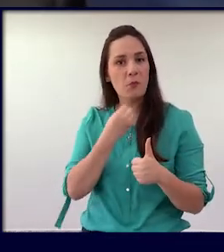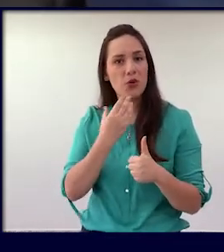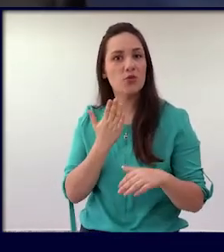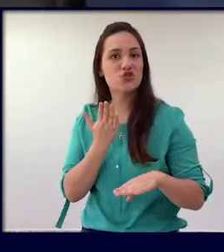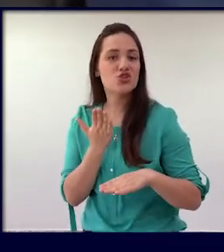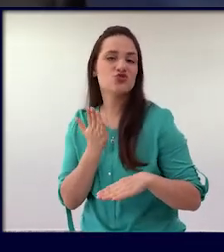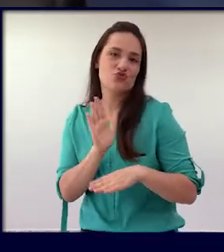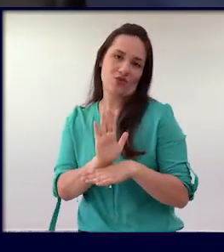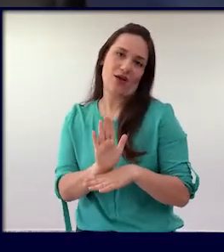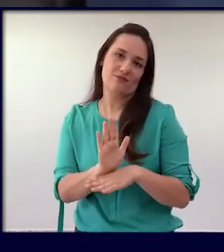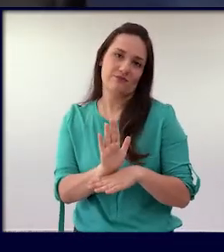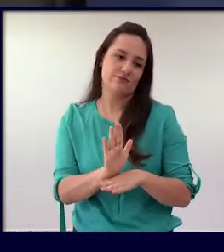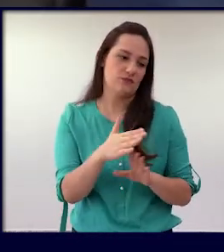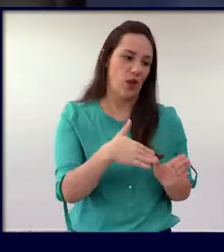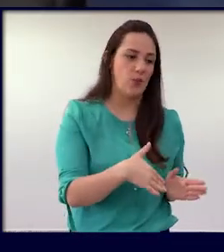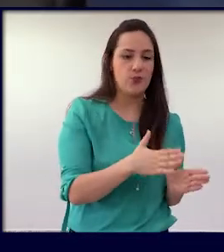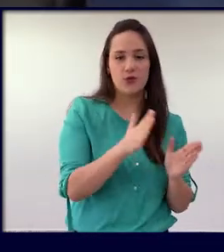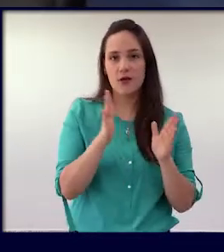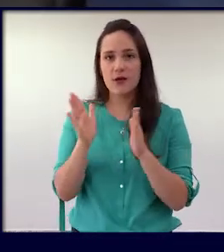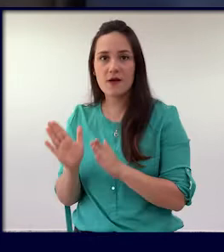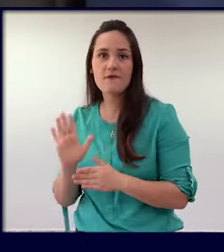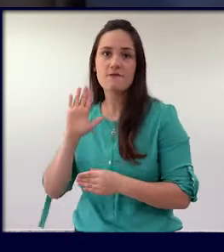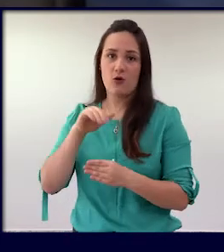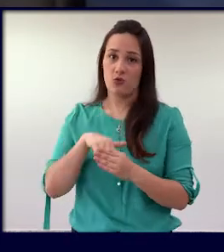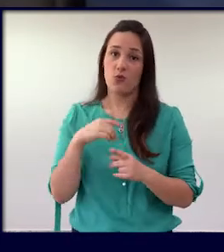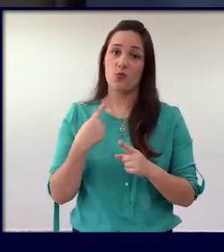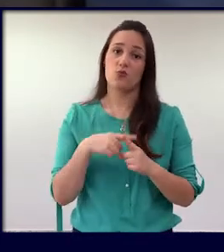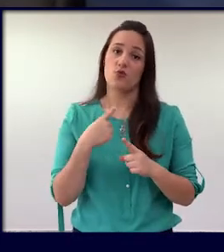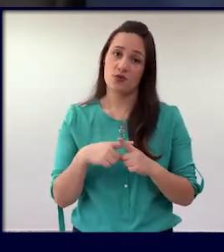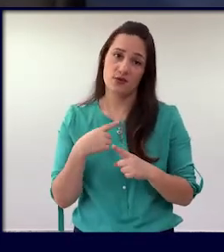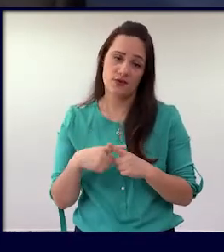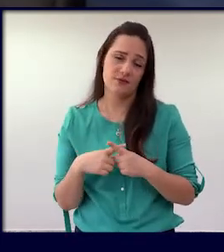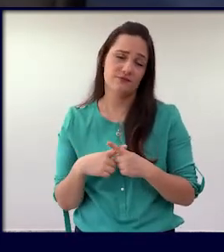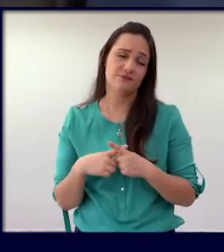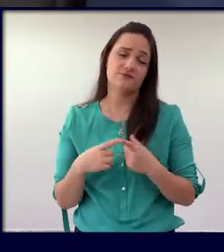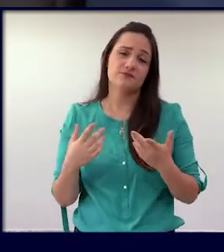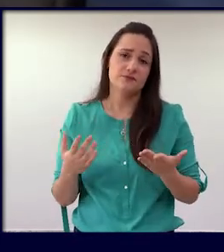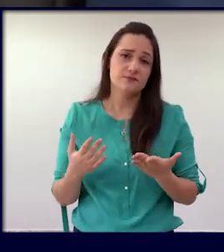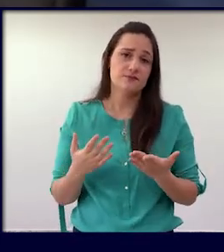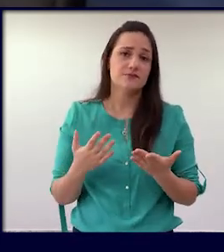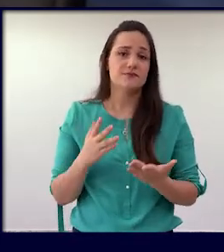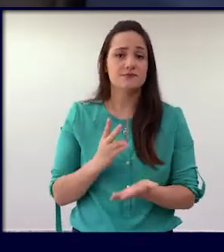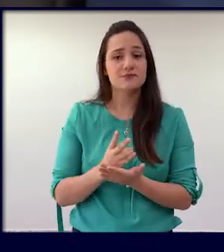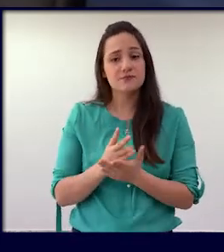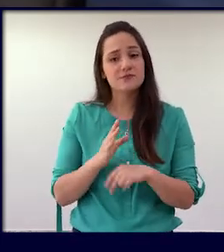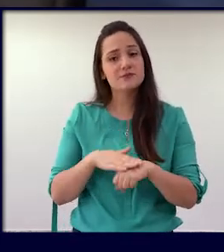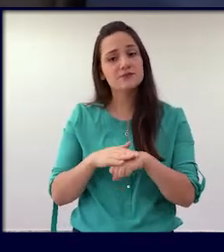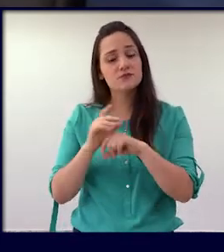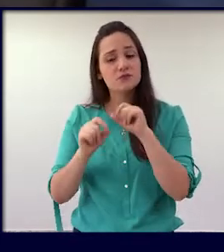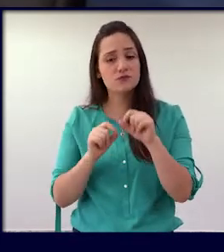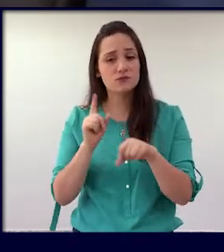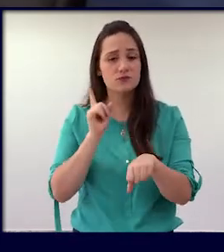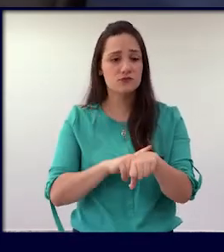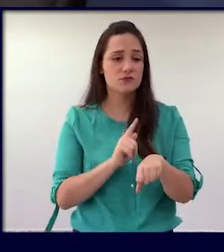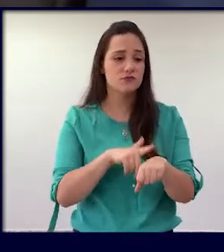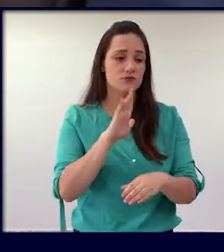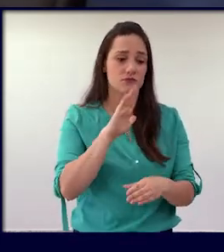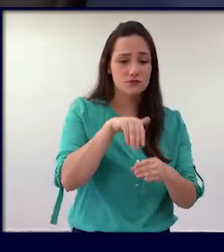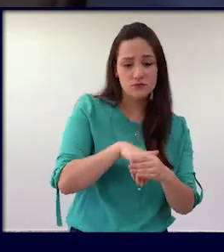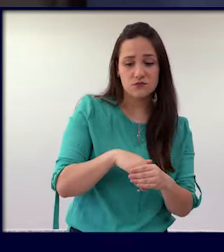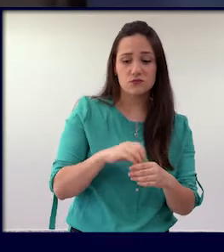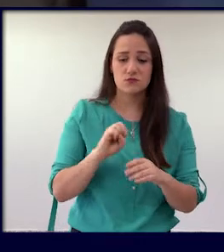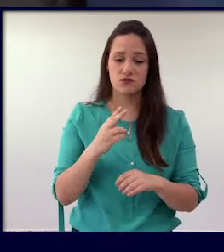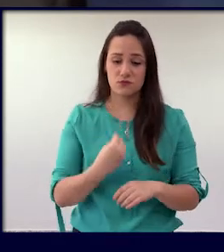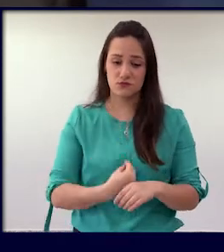que o eleitor tem em todo o processo de votação. A gente sabe que cada vez mais a eleição,